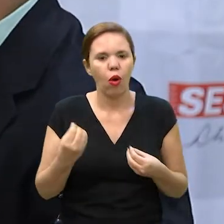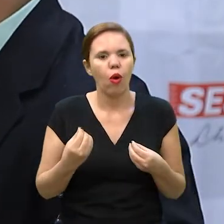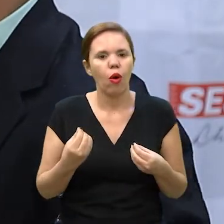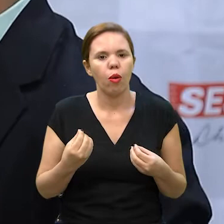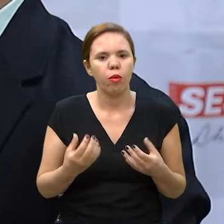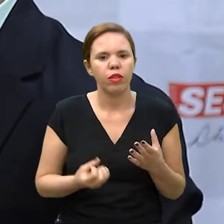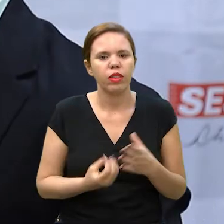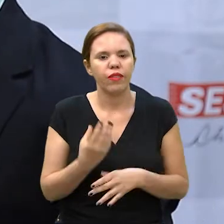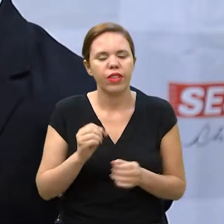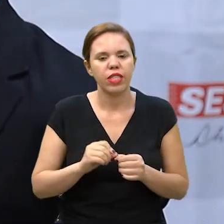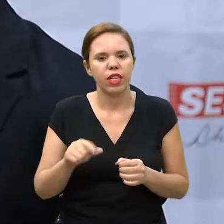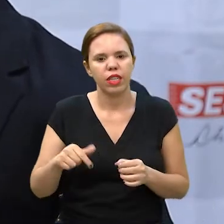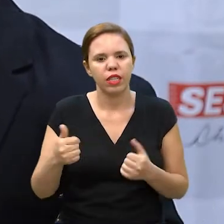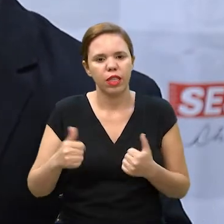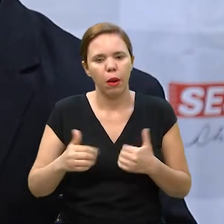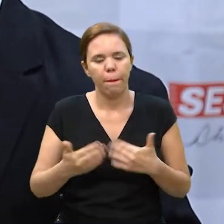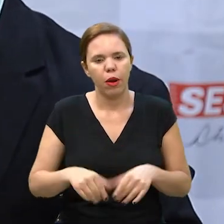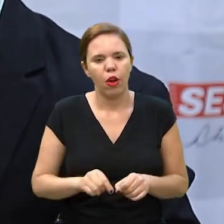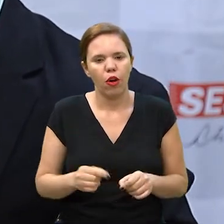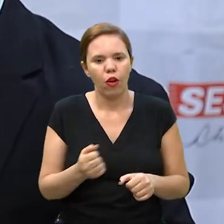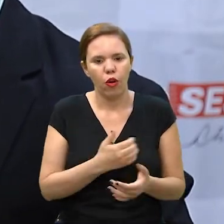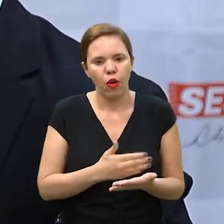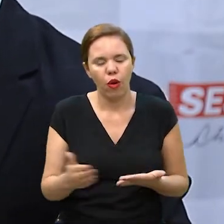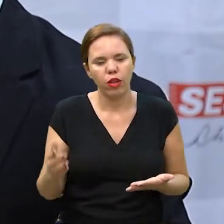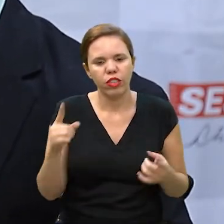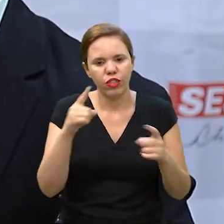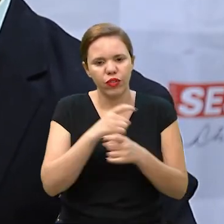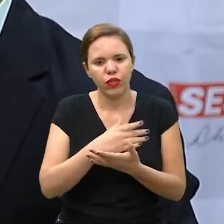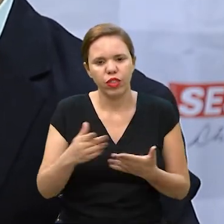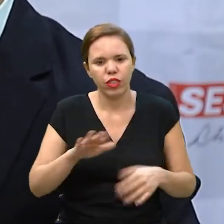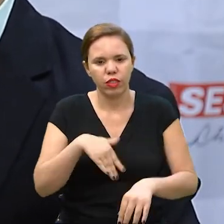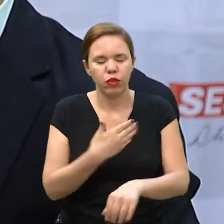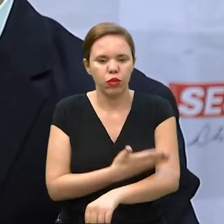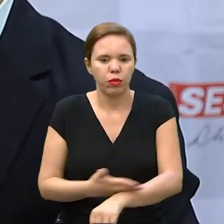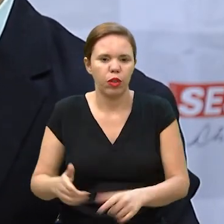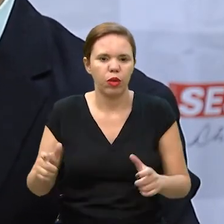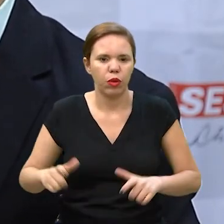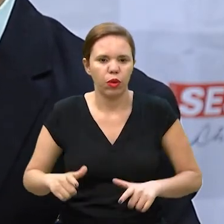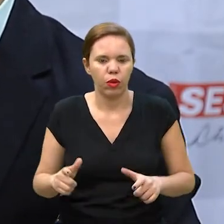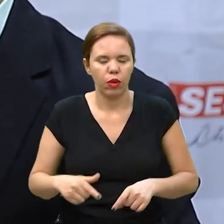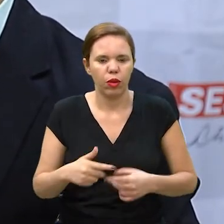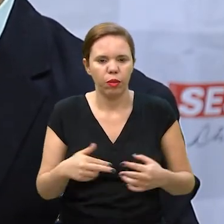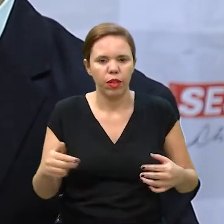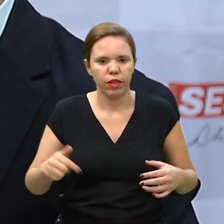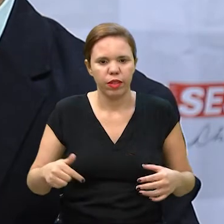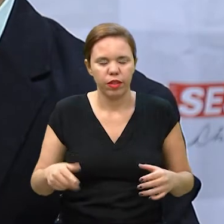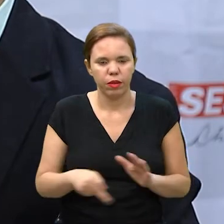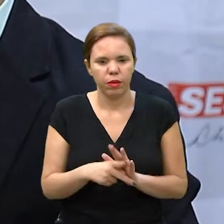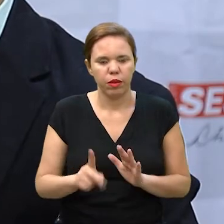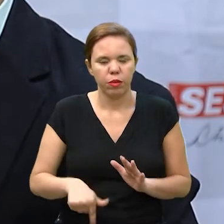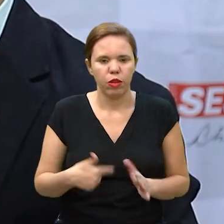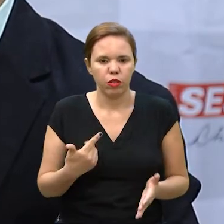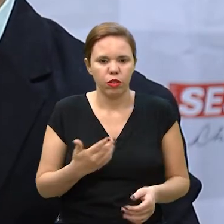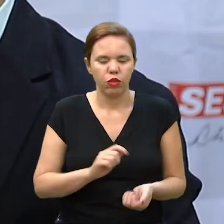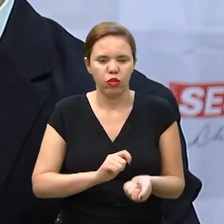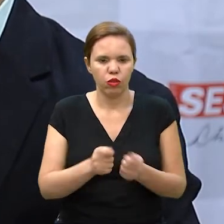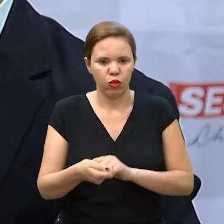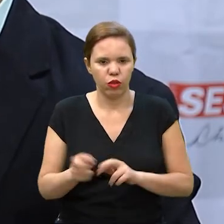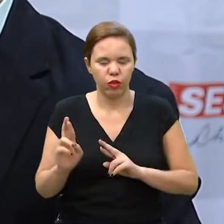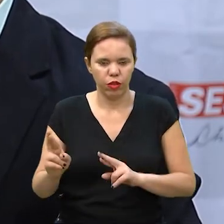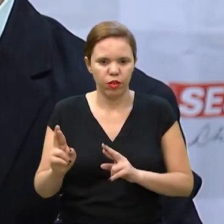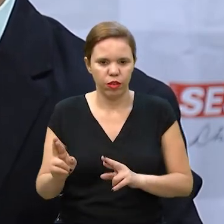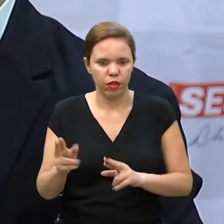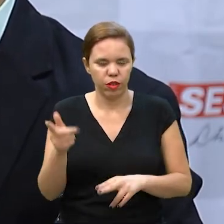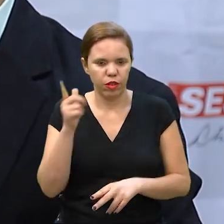se saindo na prova? Está saindo bem. O comecinho foi um pouco difícil, né? Se acostumar ao espaço, se acostumar aos apetrechos da cozinha, mas depois ela pegou o jeito e agora vamos ficar torcendo